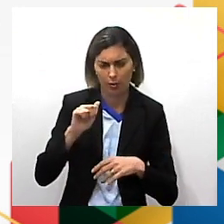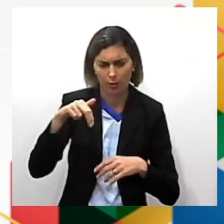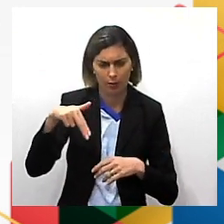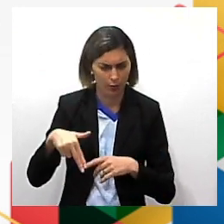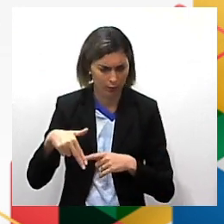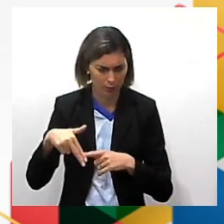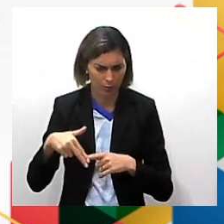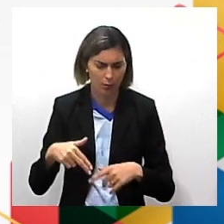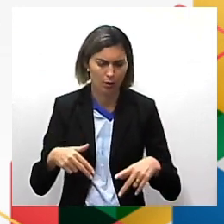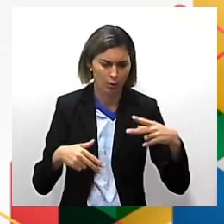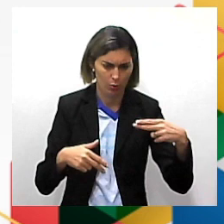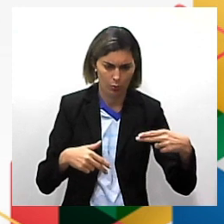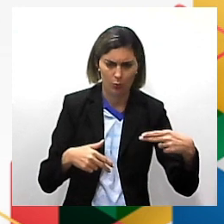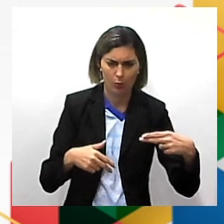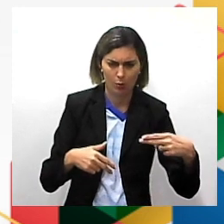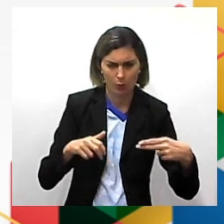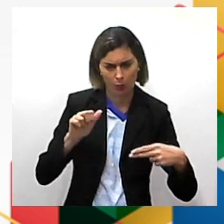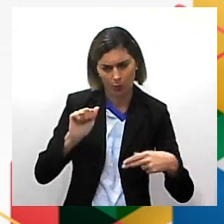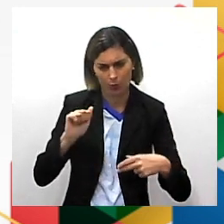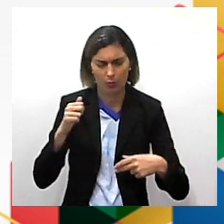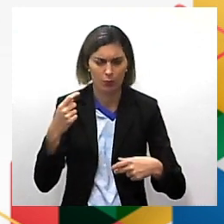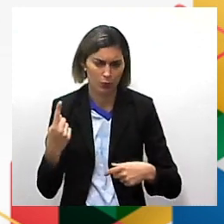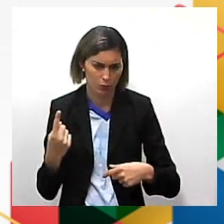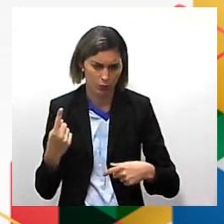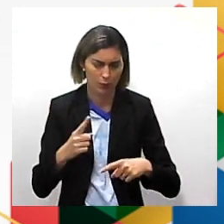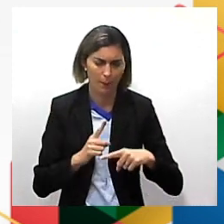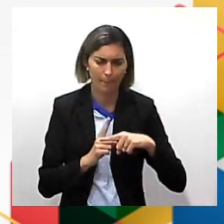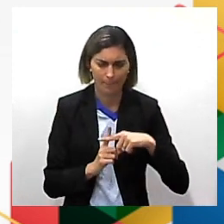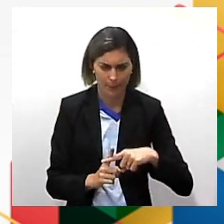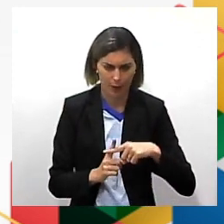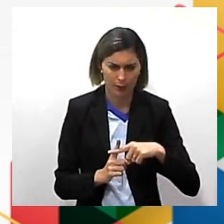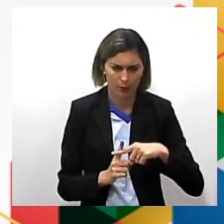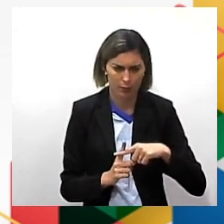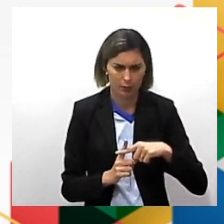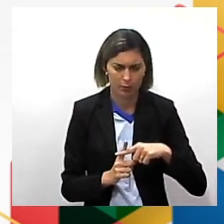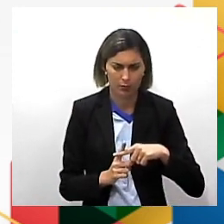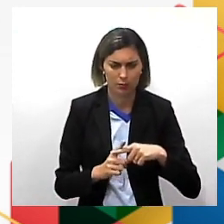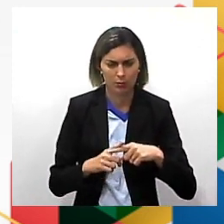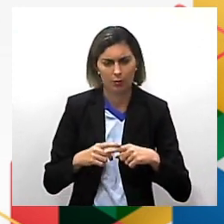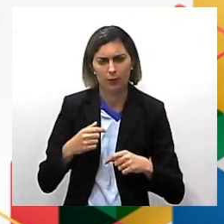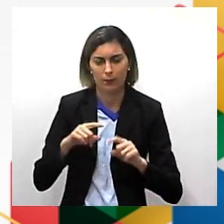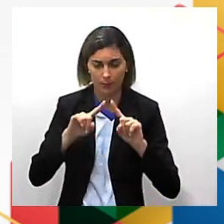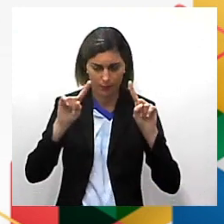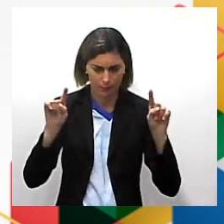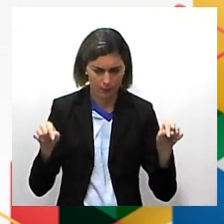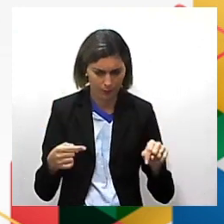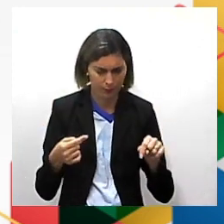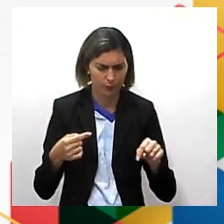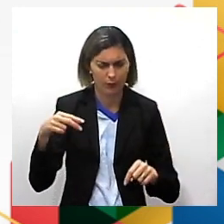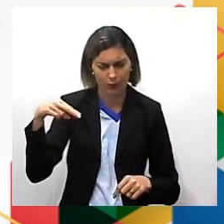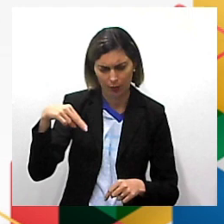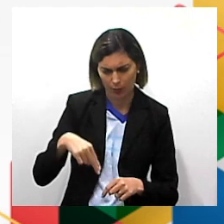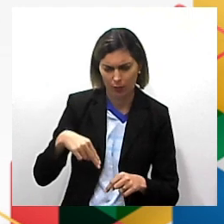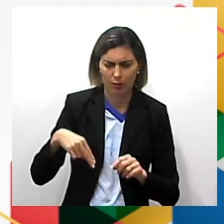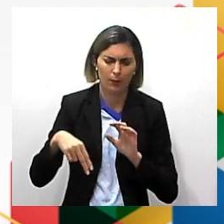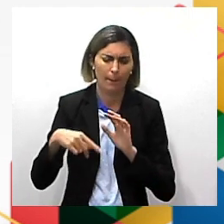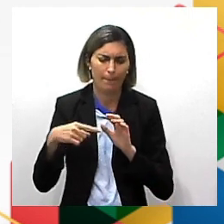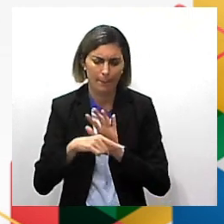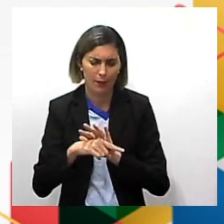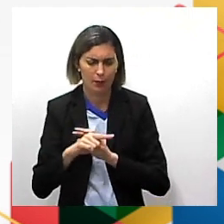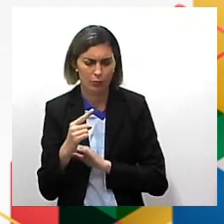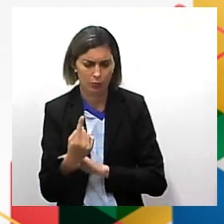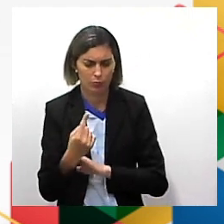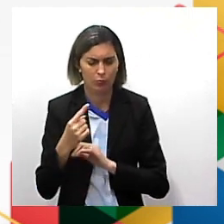AN igual a A1 mais, abre parênteses, N menos